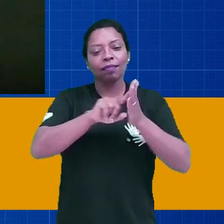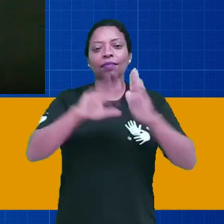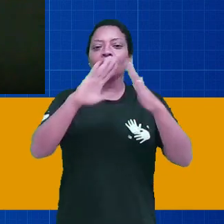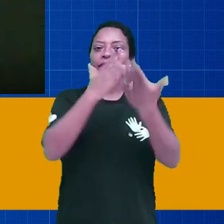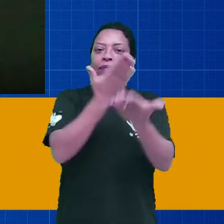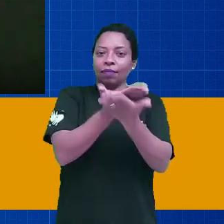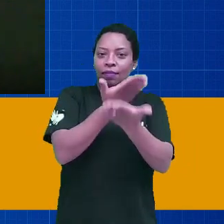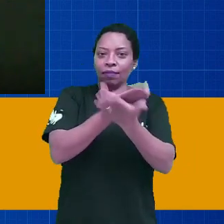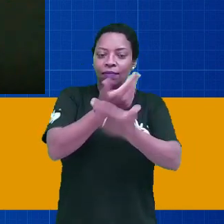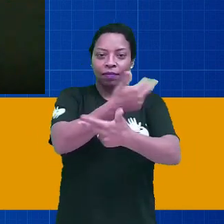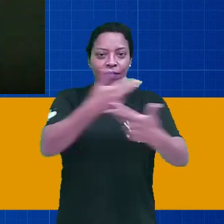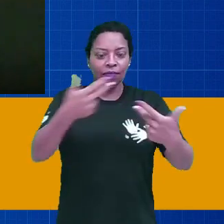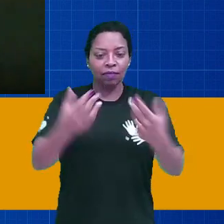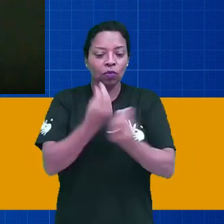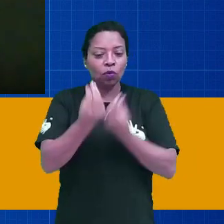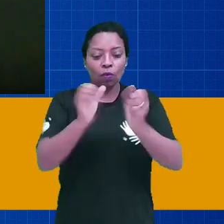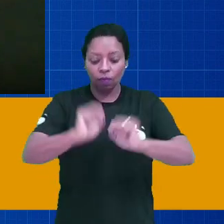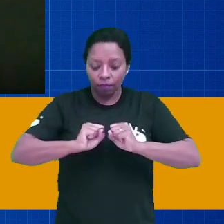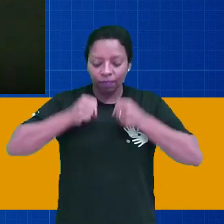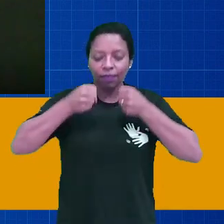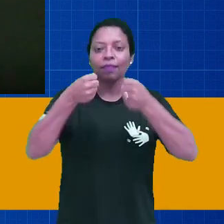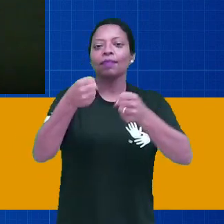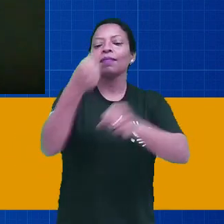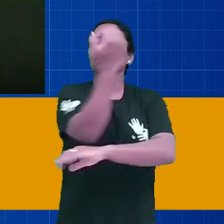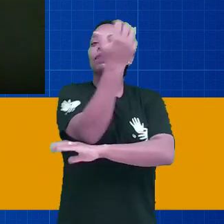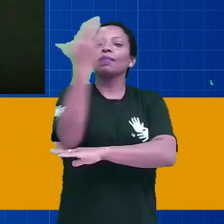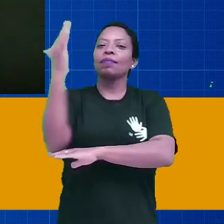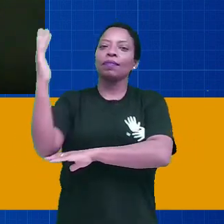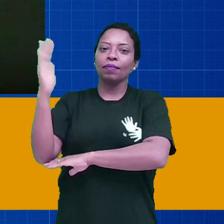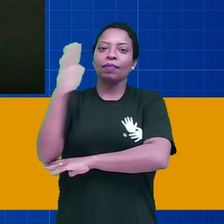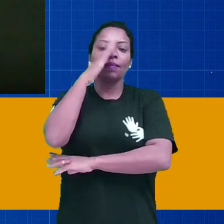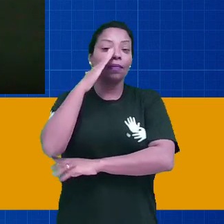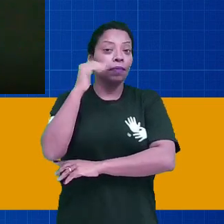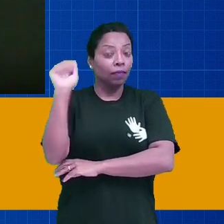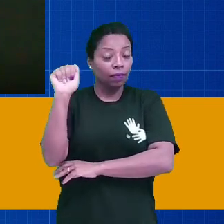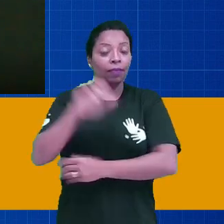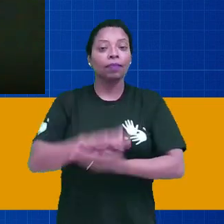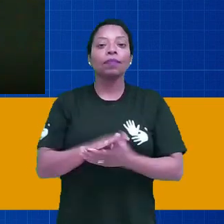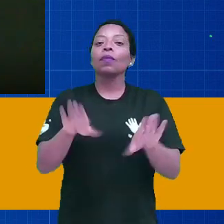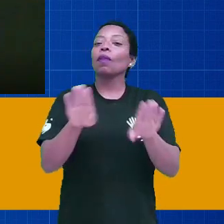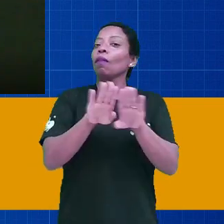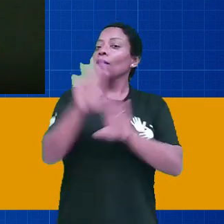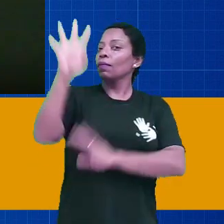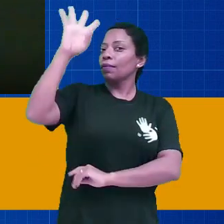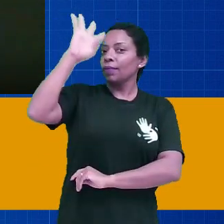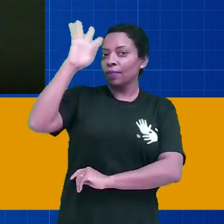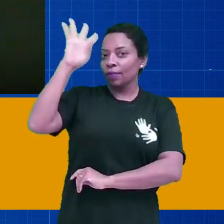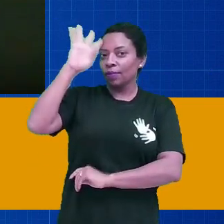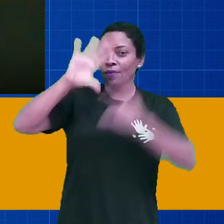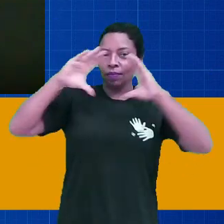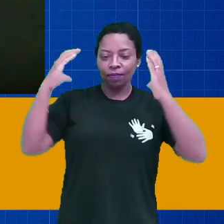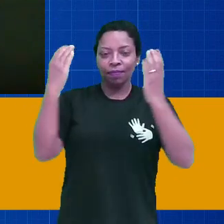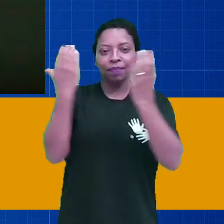ações ambientais nas unidades educacionais do município. Na quarta-feira, aconteceu a Conferência do